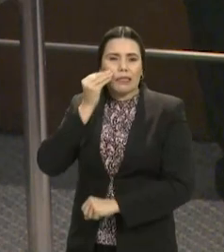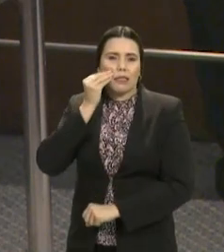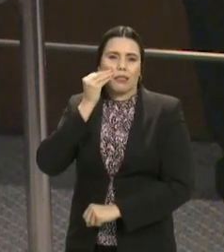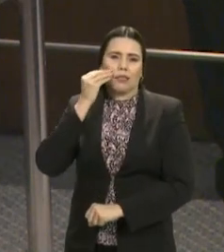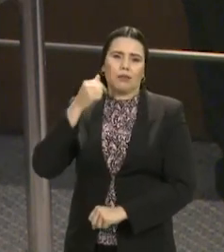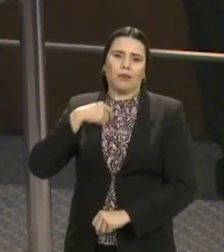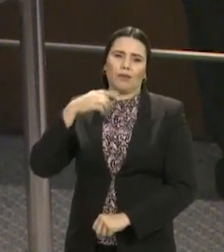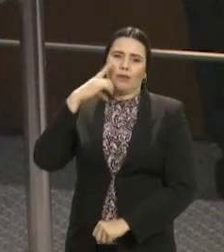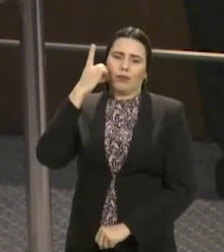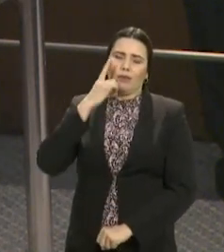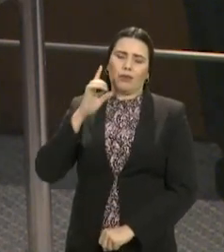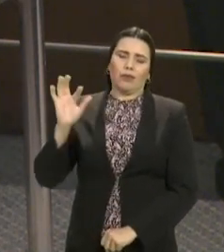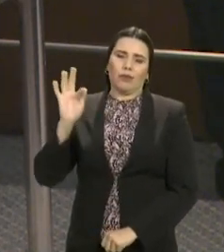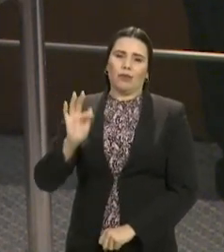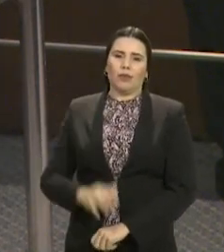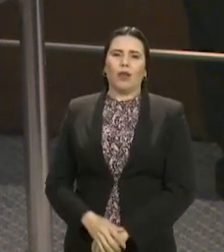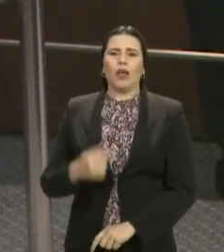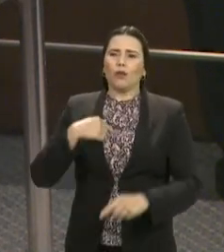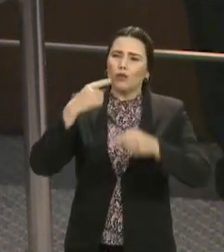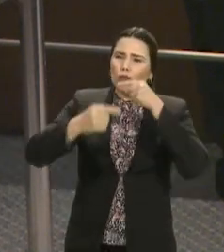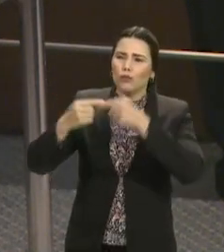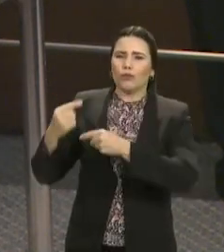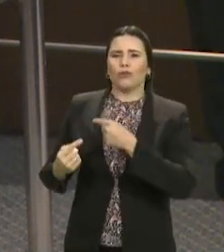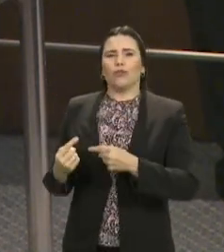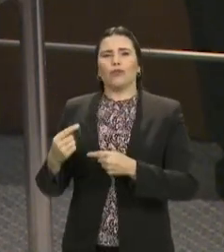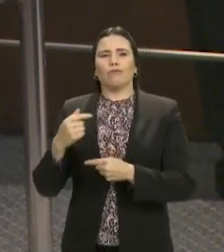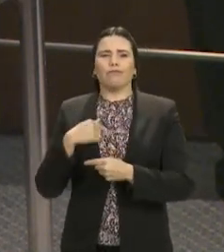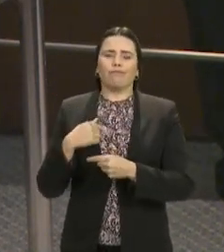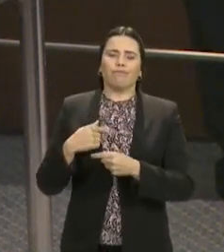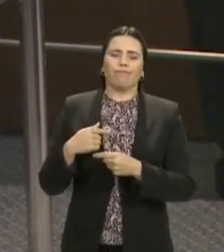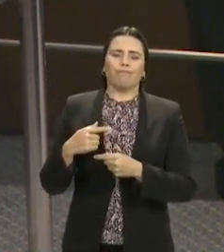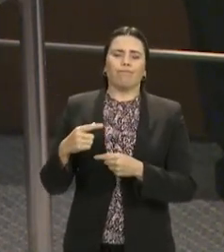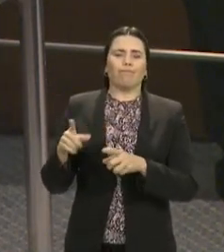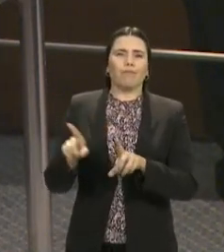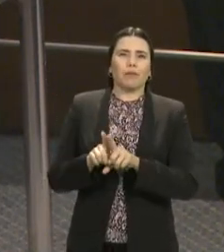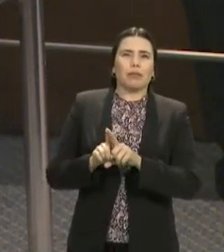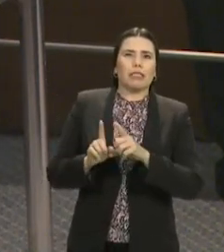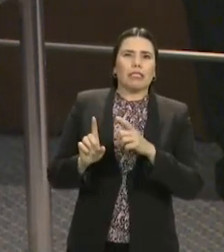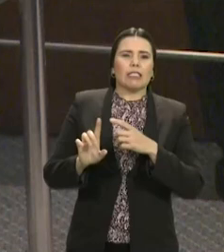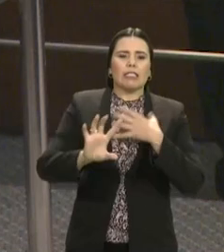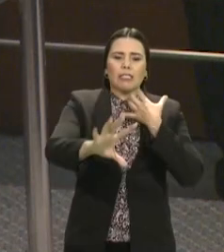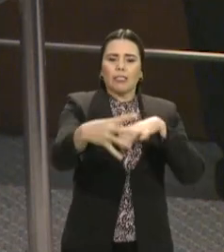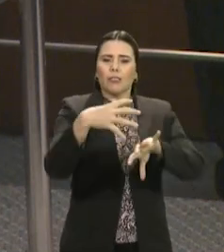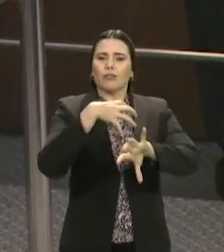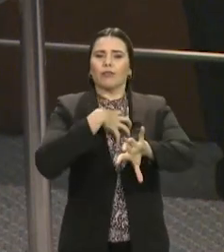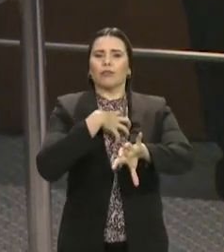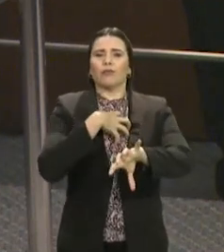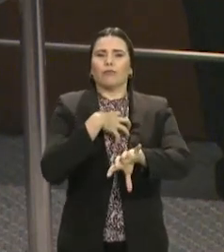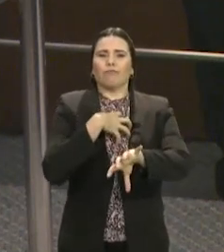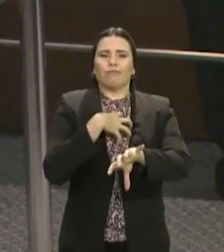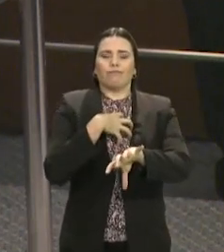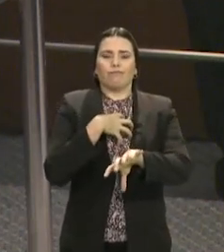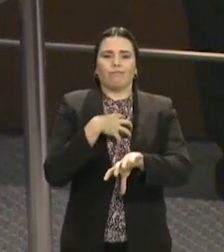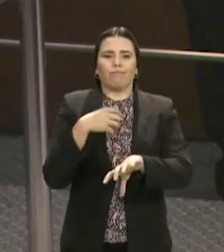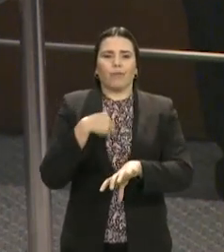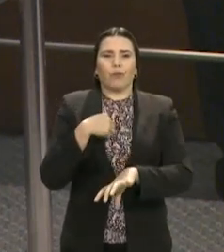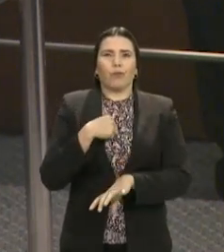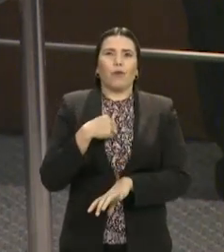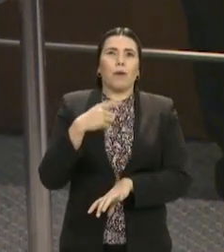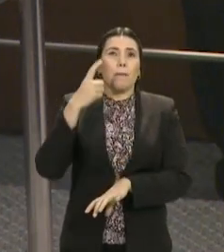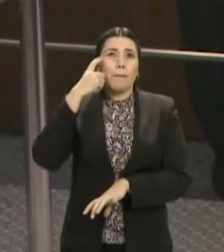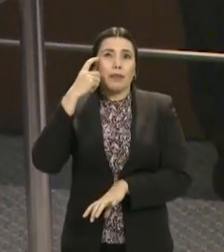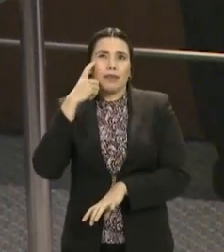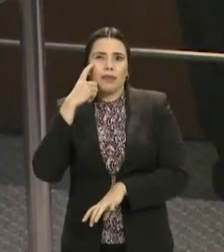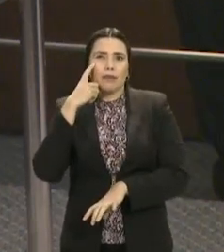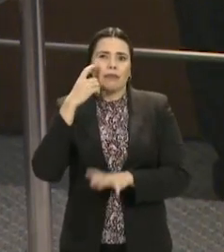experiência enorme no parlamento e, ao mesmo tempo, me deu muita sensibilidade para que eu pudesse tomar decisões importantes. Depois